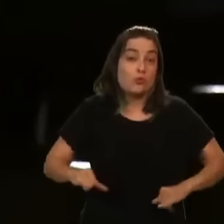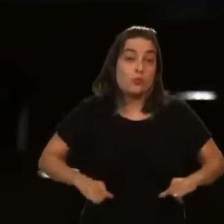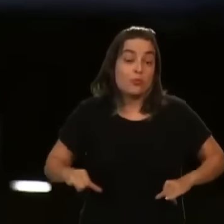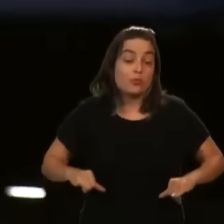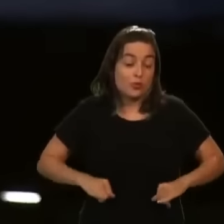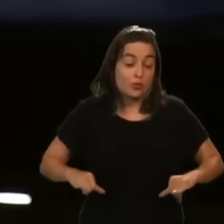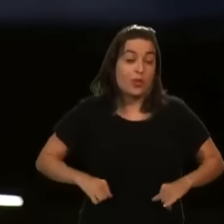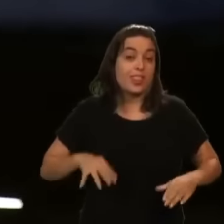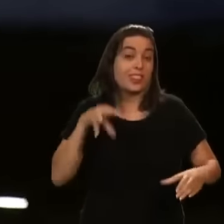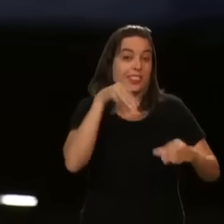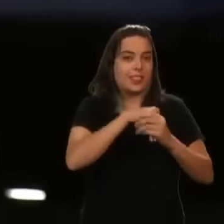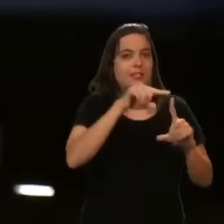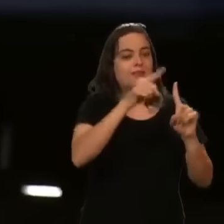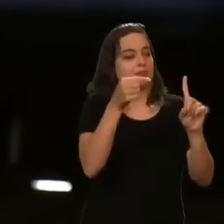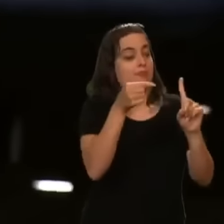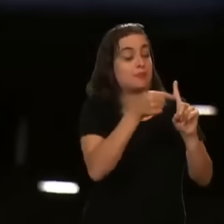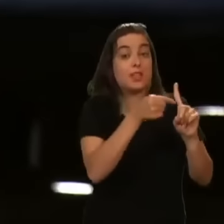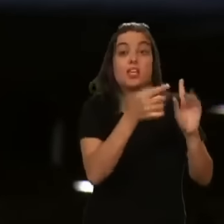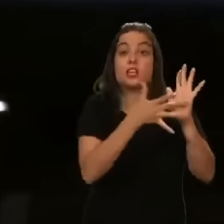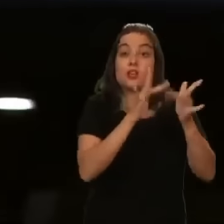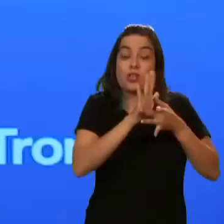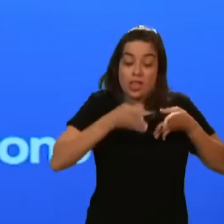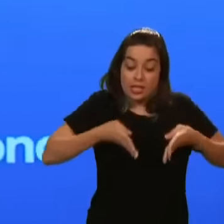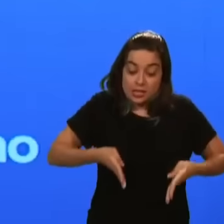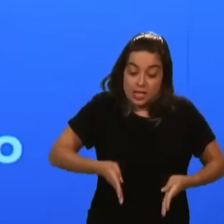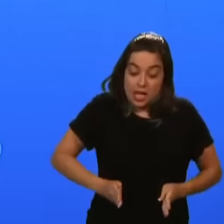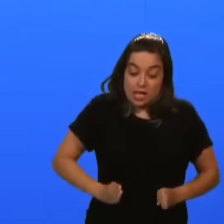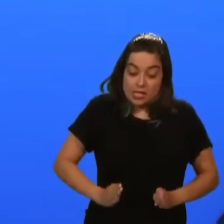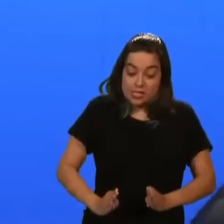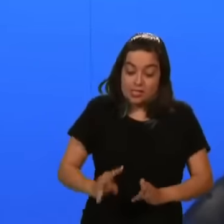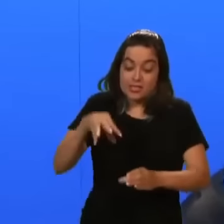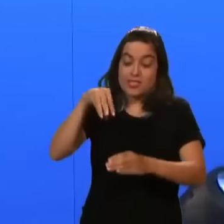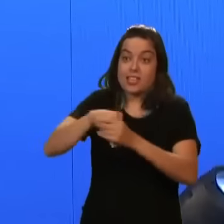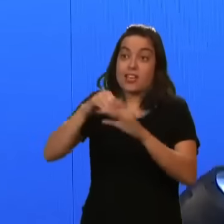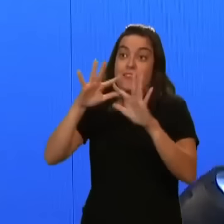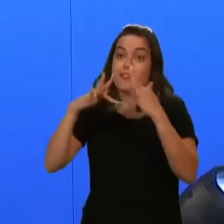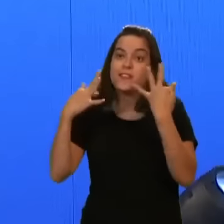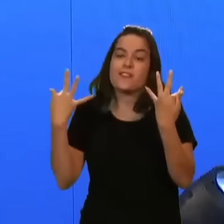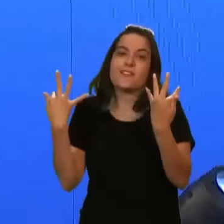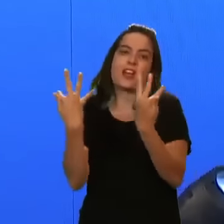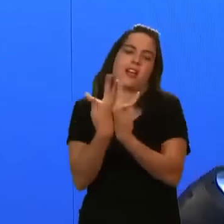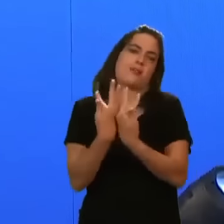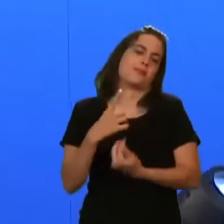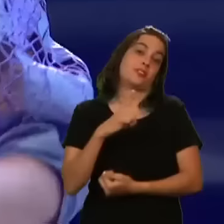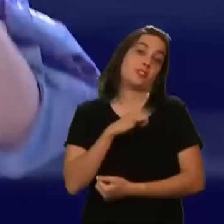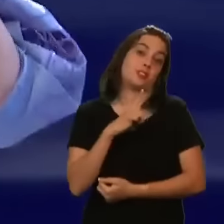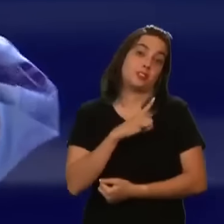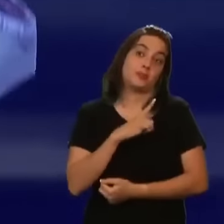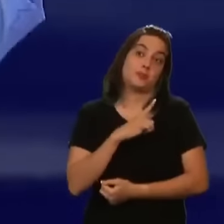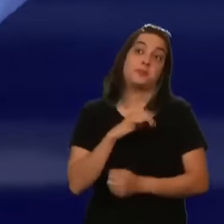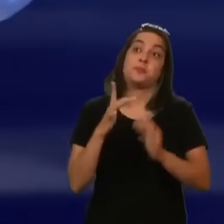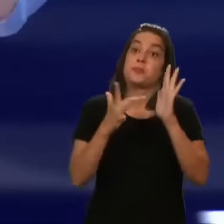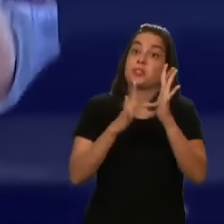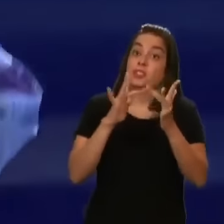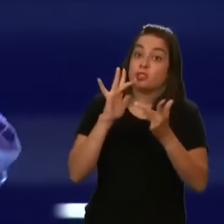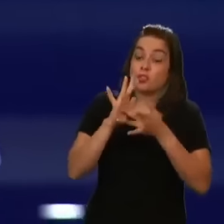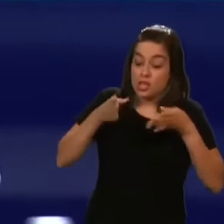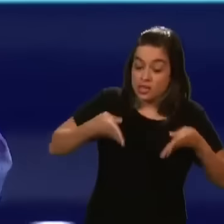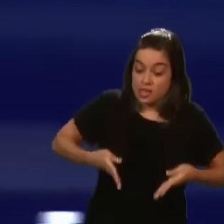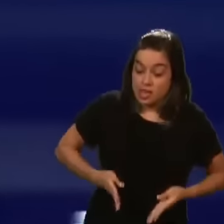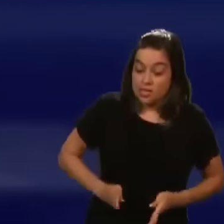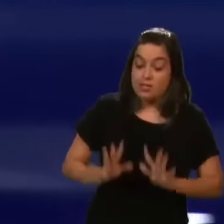ventre. E Ele nasceu e Ele foi inserido numa família. Jesus nasceu num contexto de